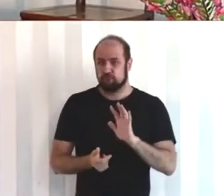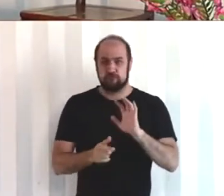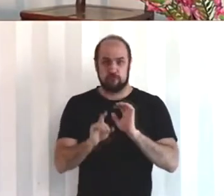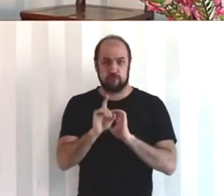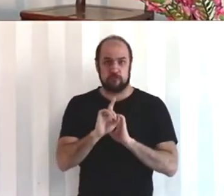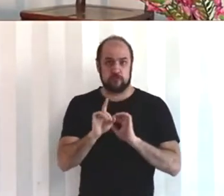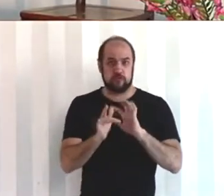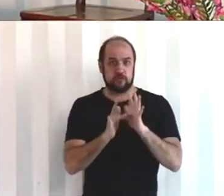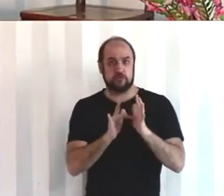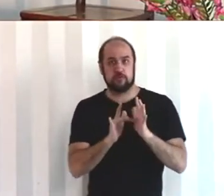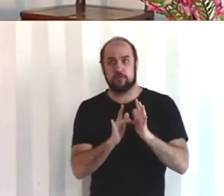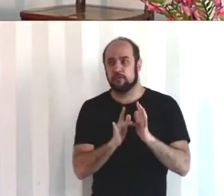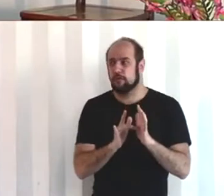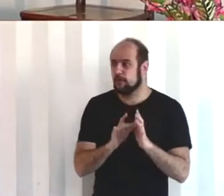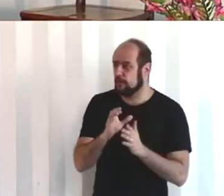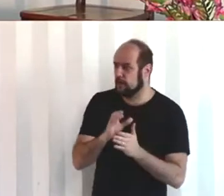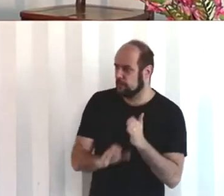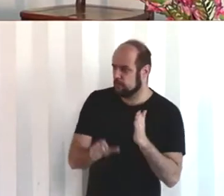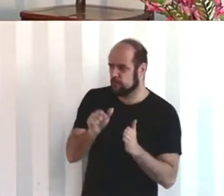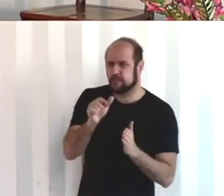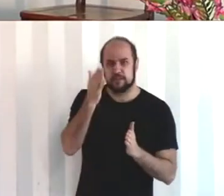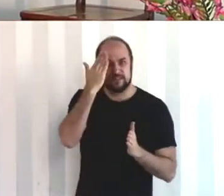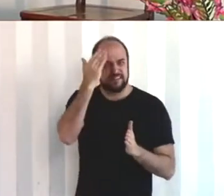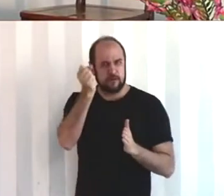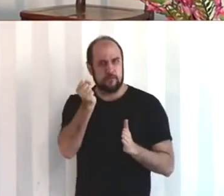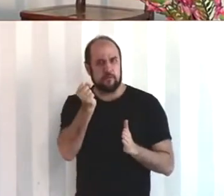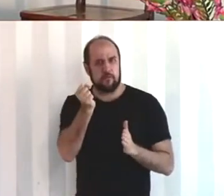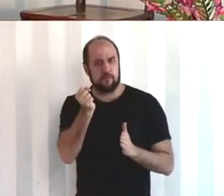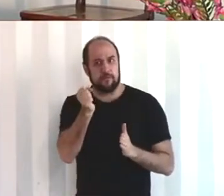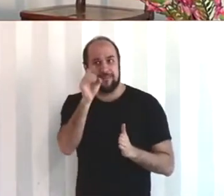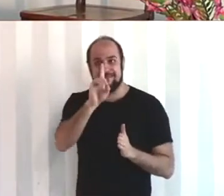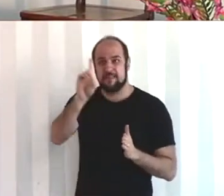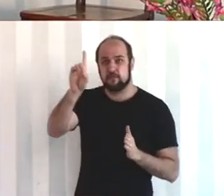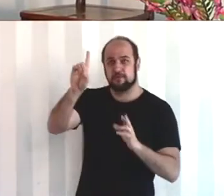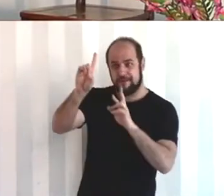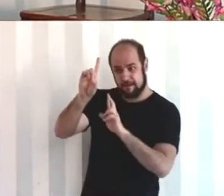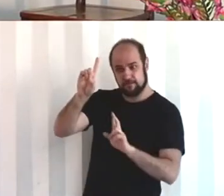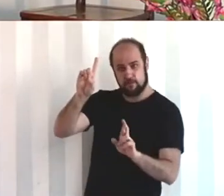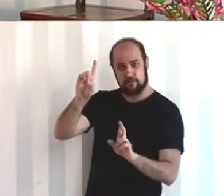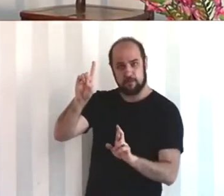oração de Salomão, 2 Crônicas 7, verso 1.